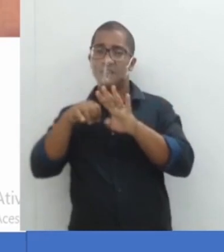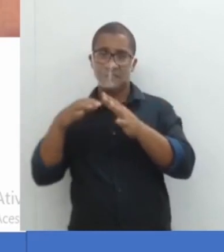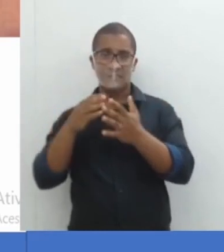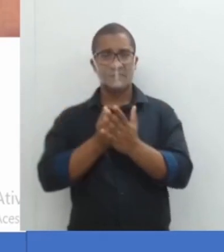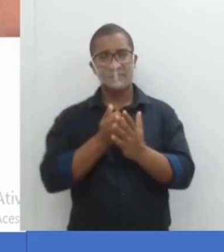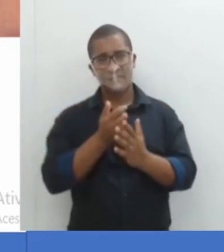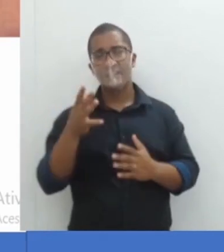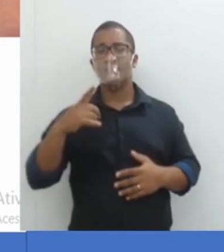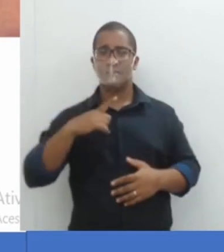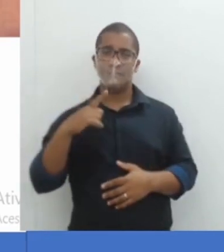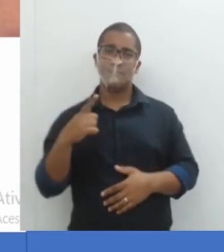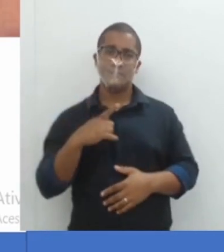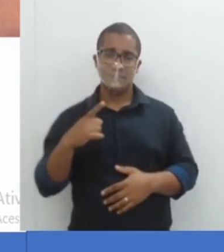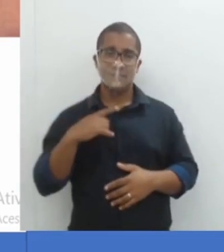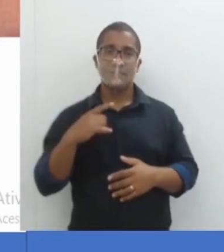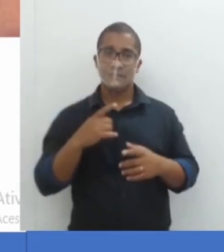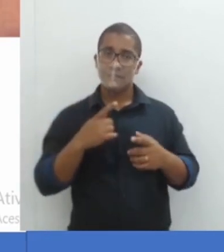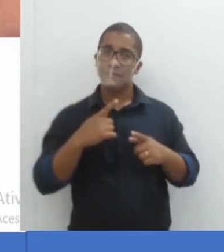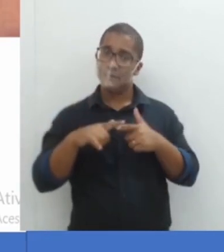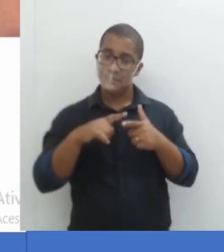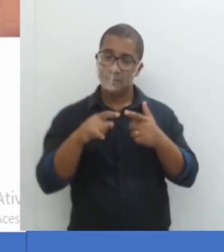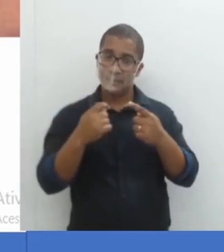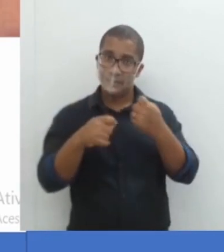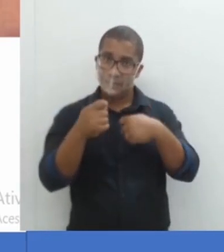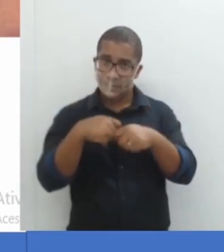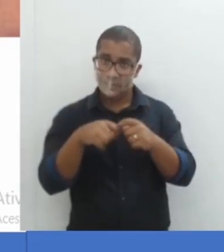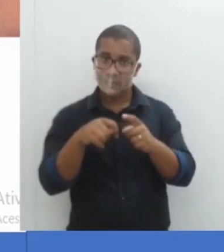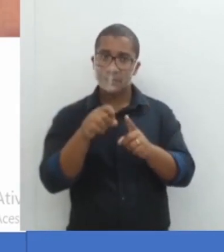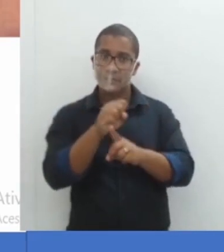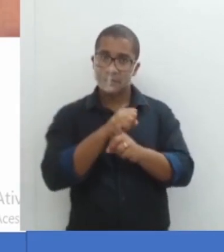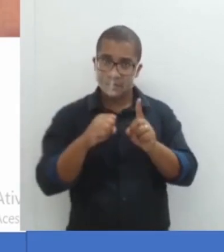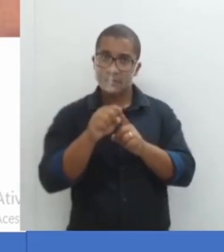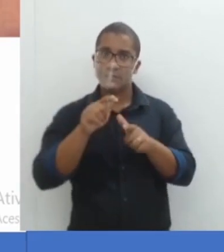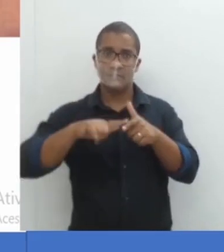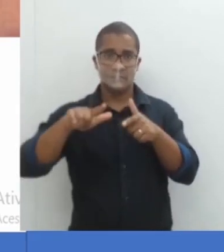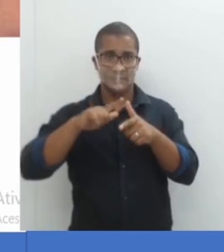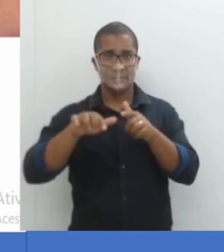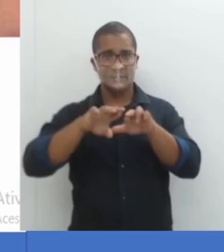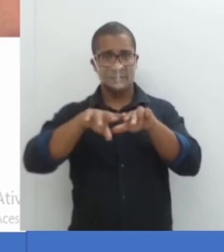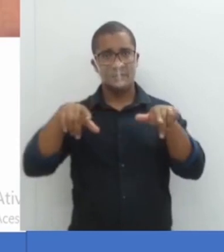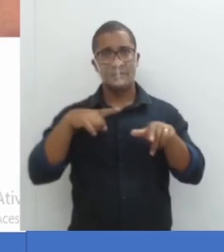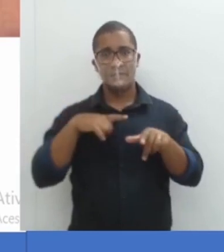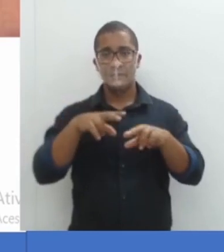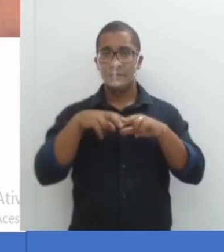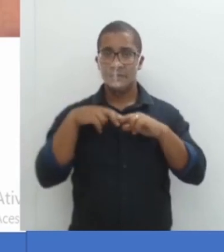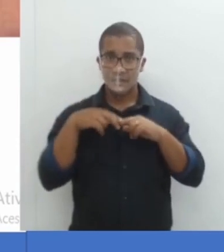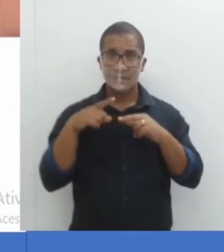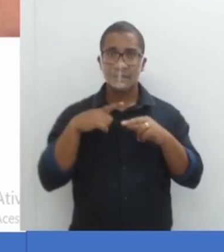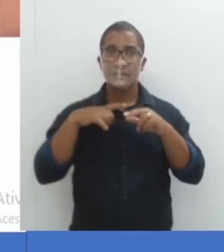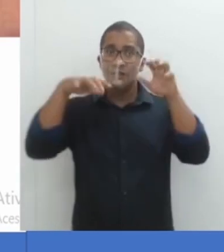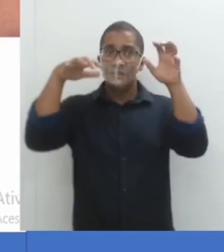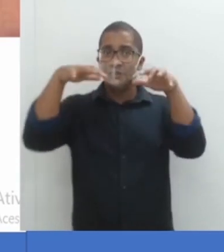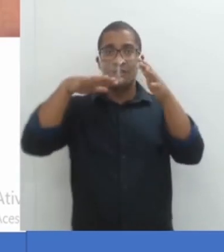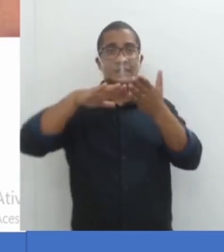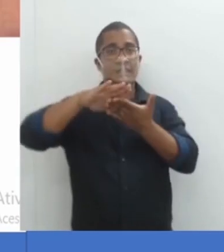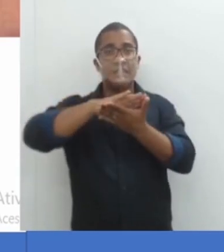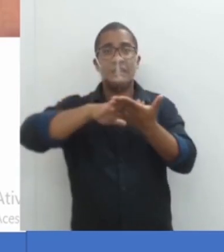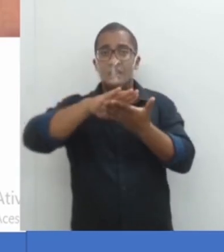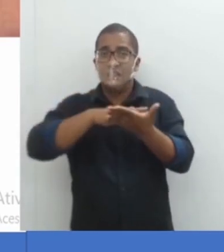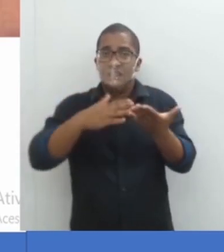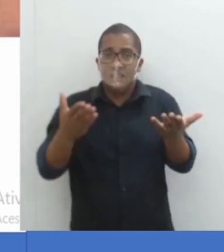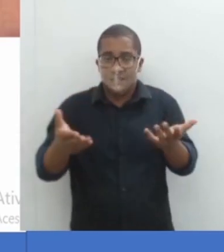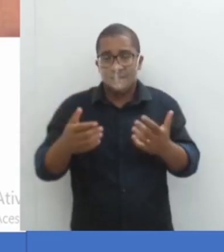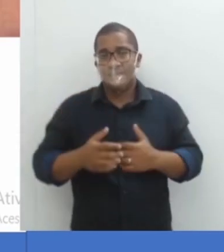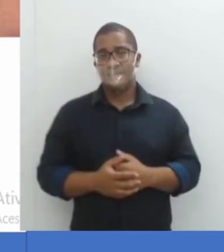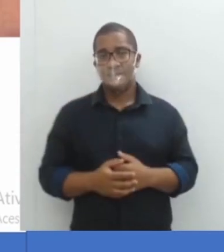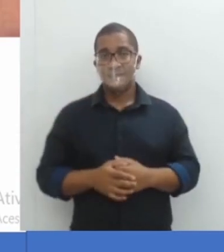tem grandes problemas econômicos, sociais naquela região, né? Devido a problemas de estiagem, tá certo?